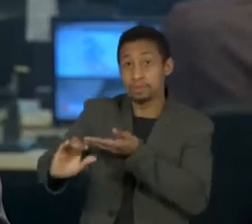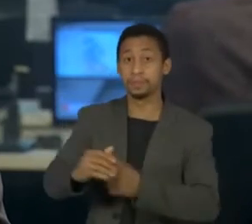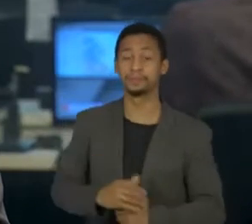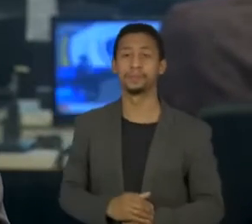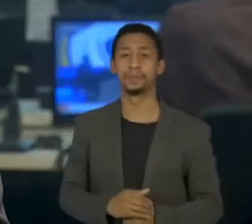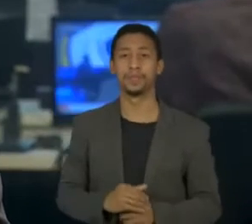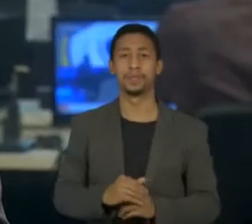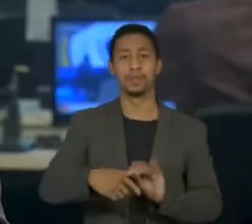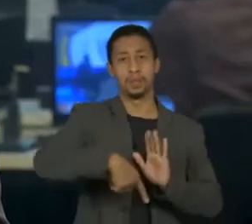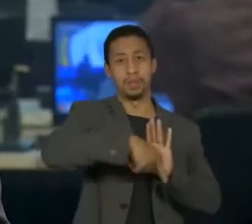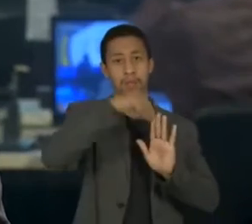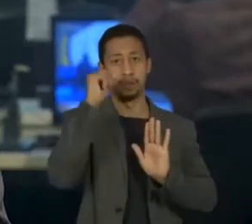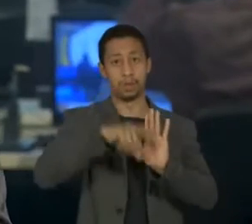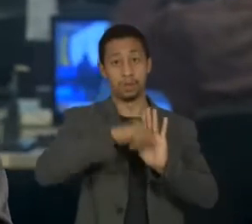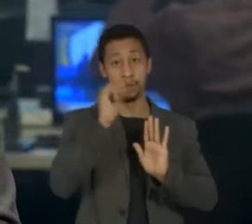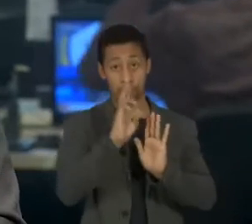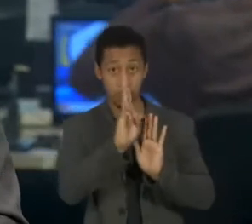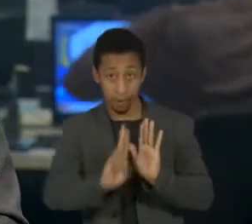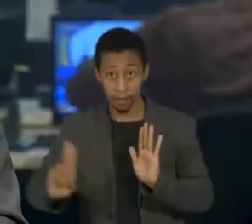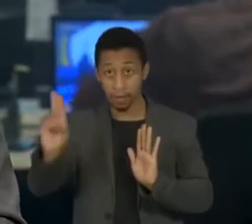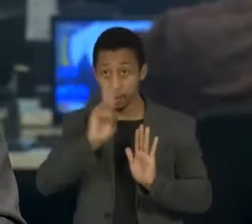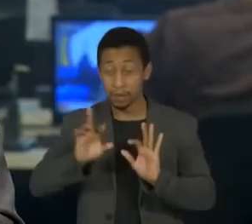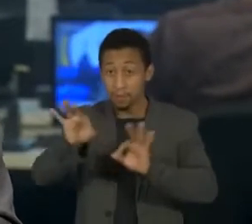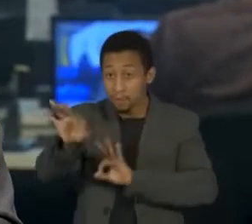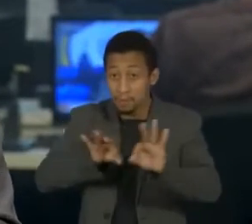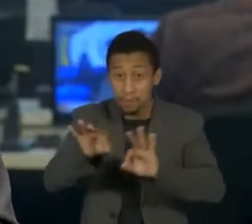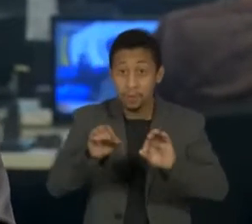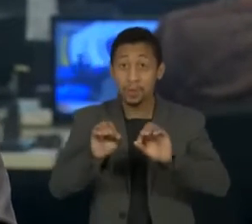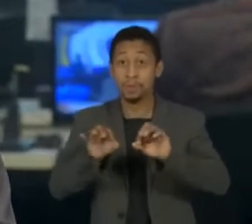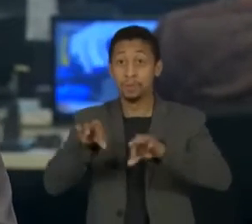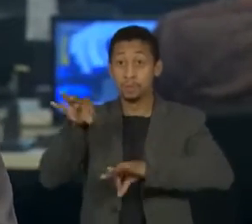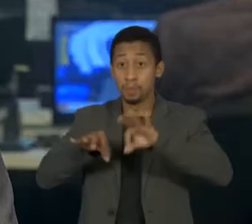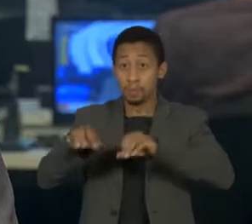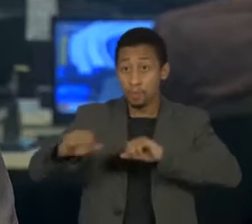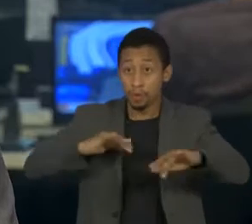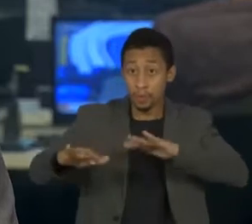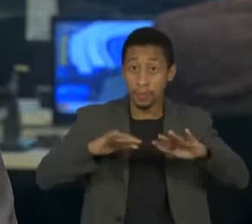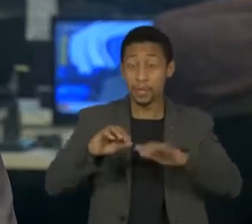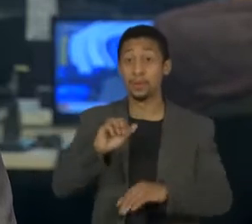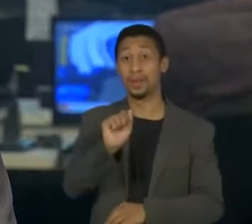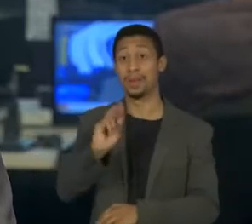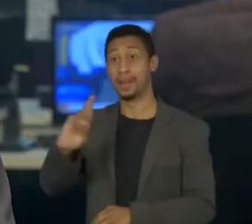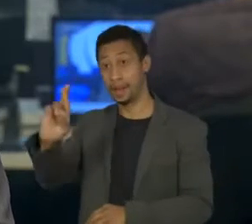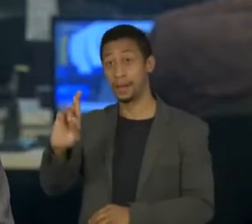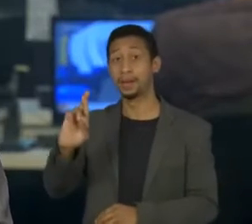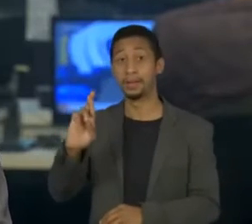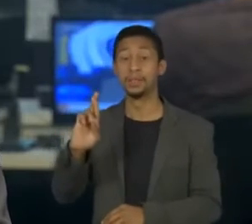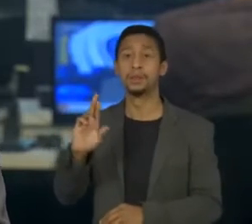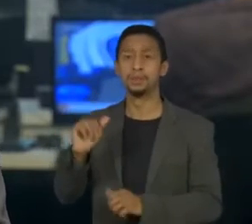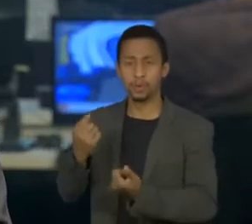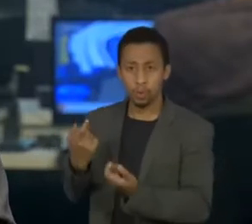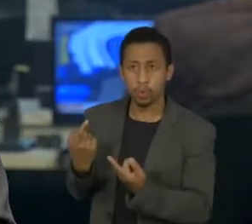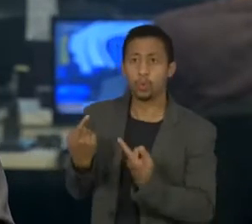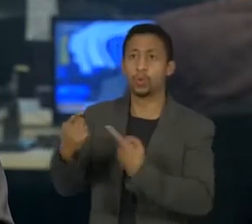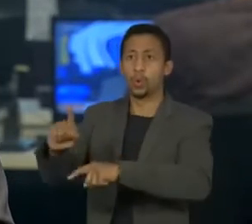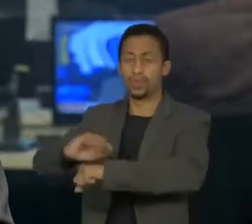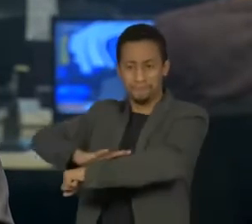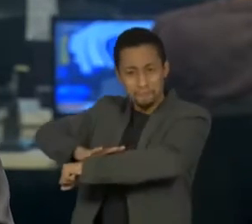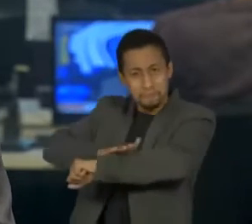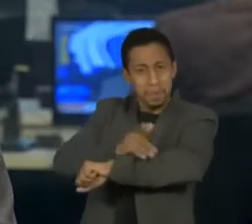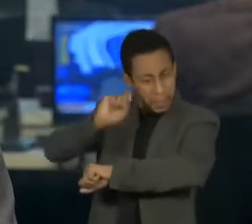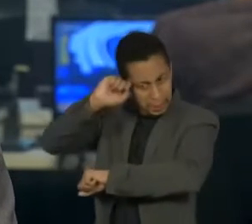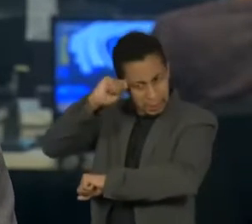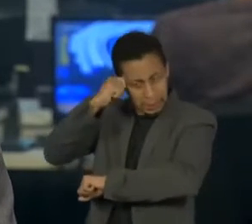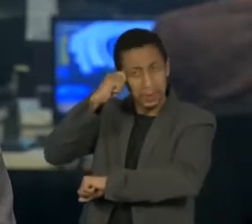A Universidade Zumbi dos Palmares lança o movimento AR e apresenta um manifesto com 10 ações para combater o racismo através